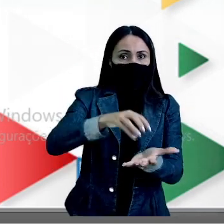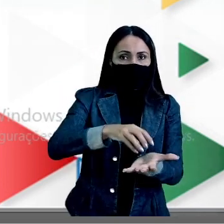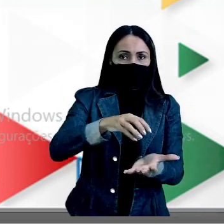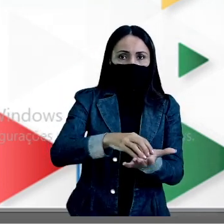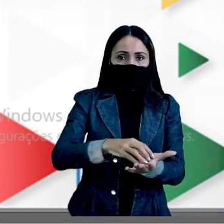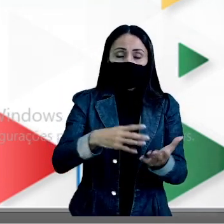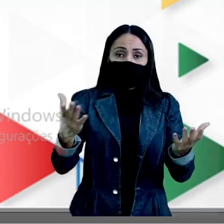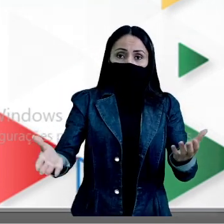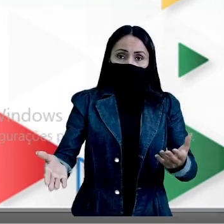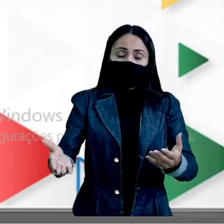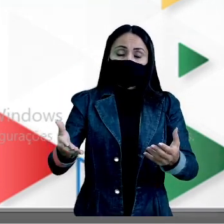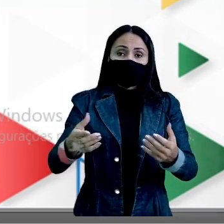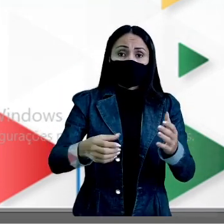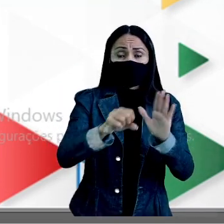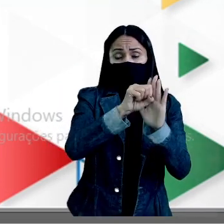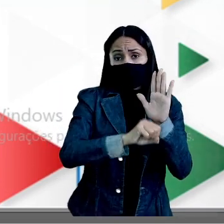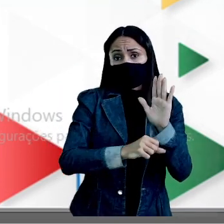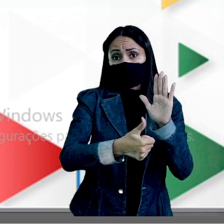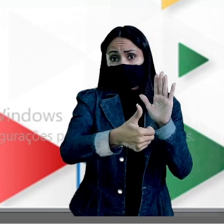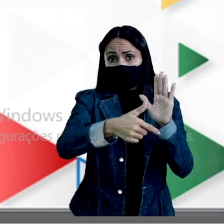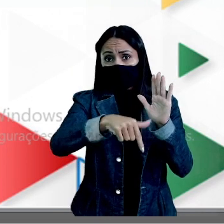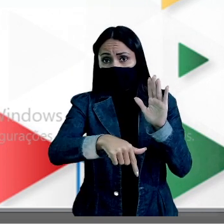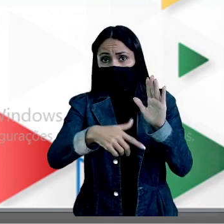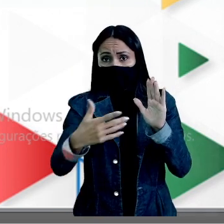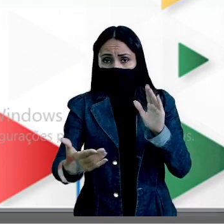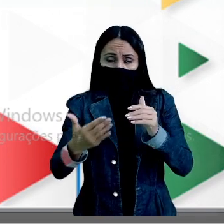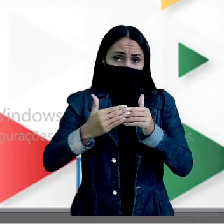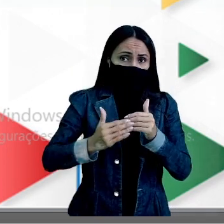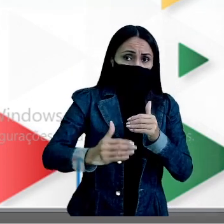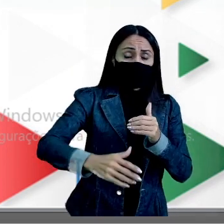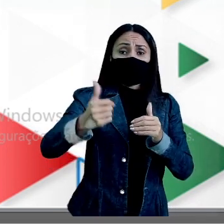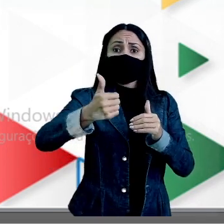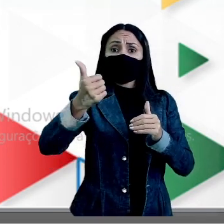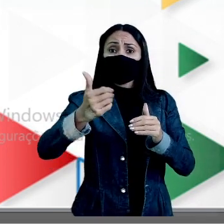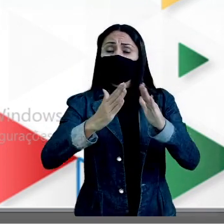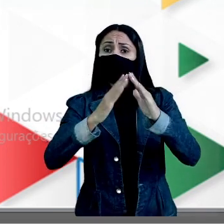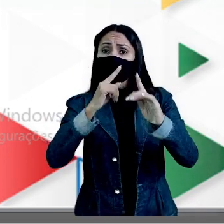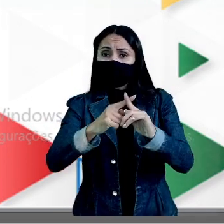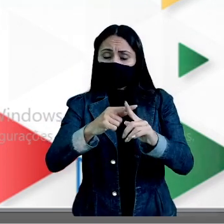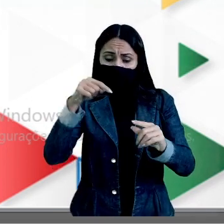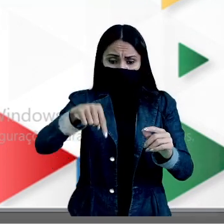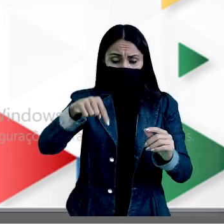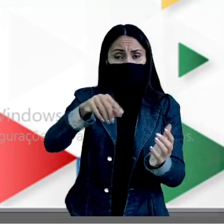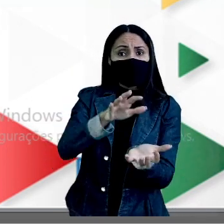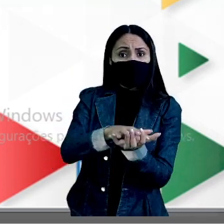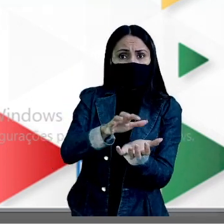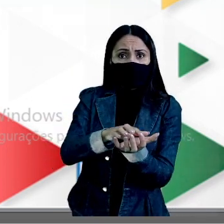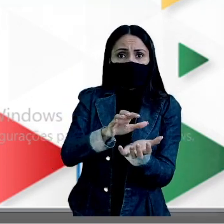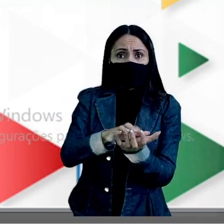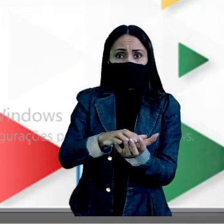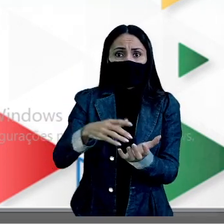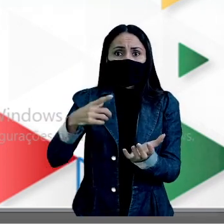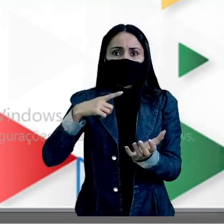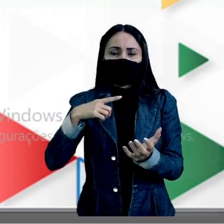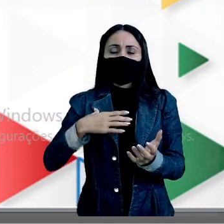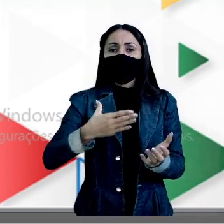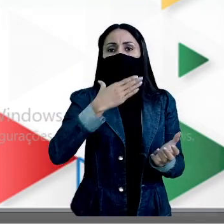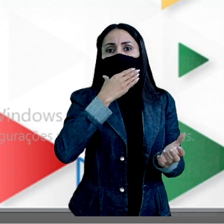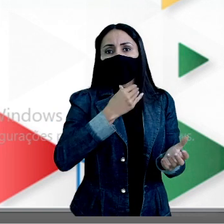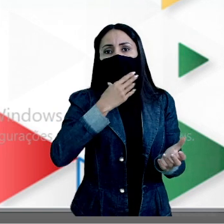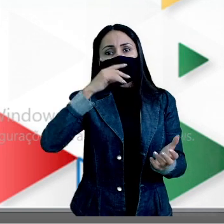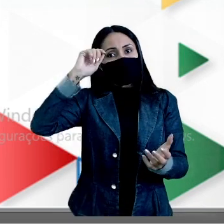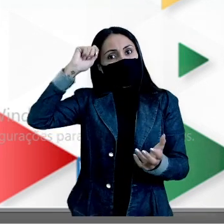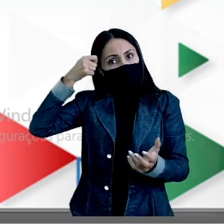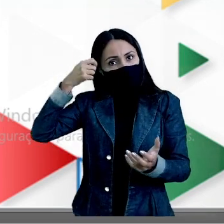século XVII. E, inclusive, foi essa primeira igreja em Pernambuco a ter irmandade de homens pretos.